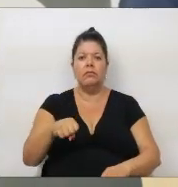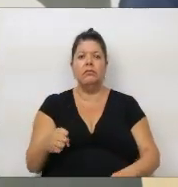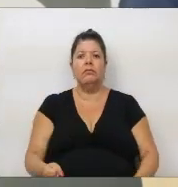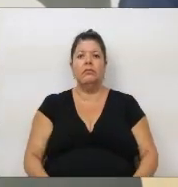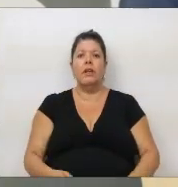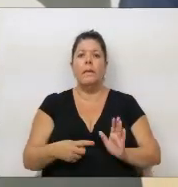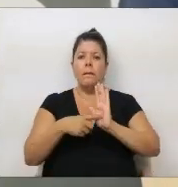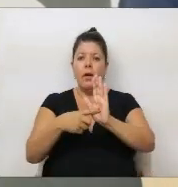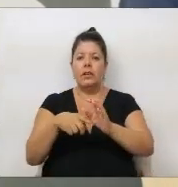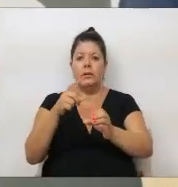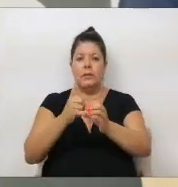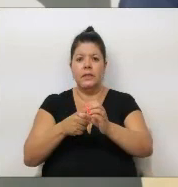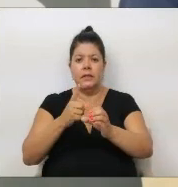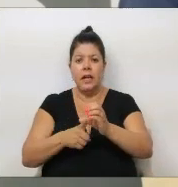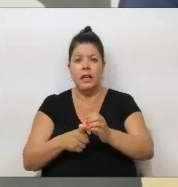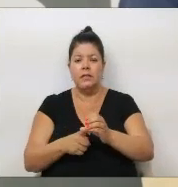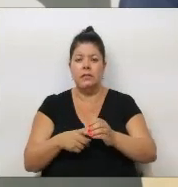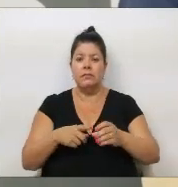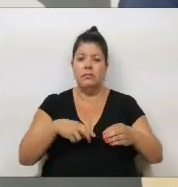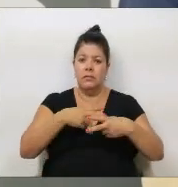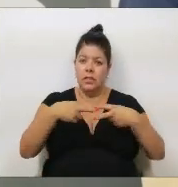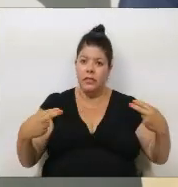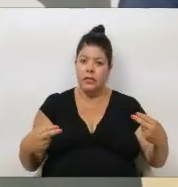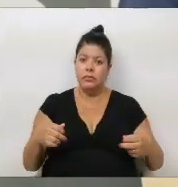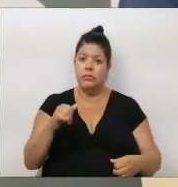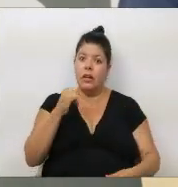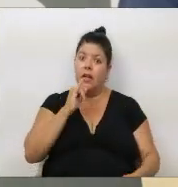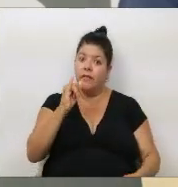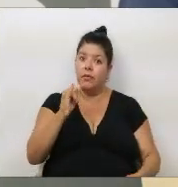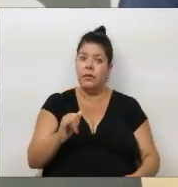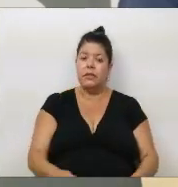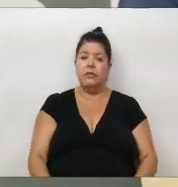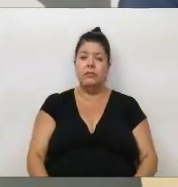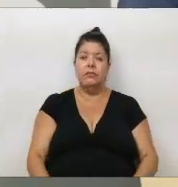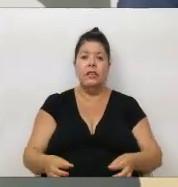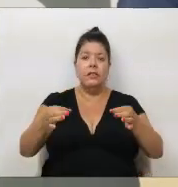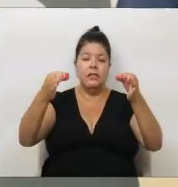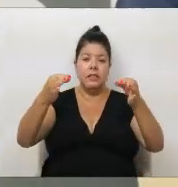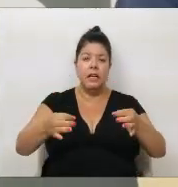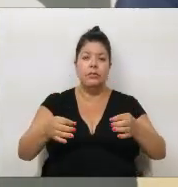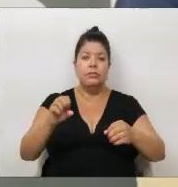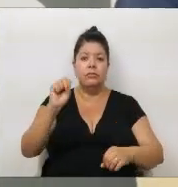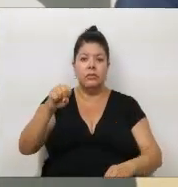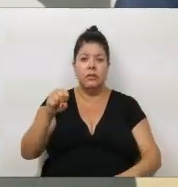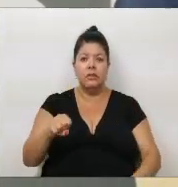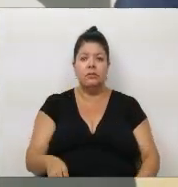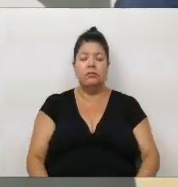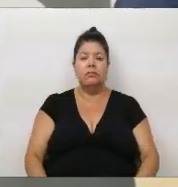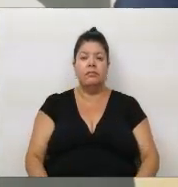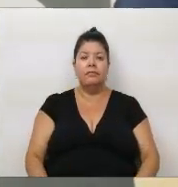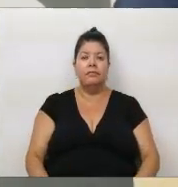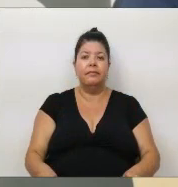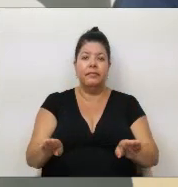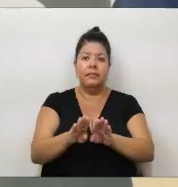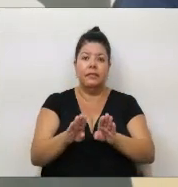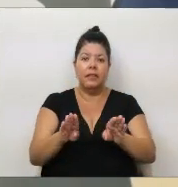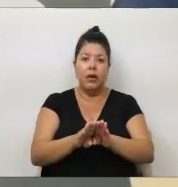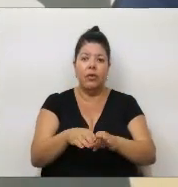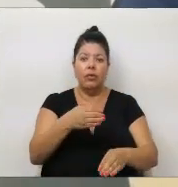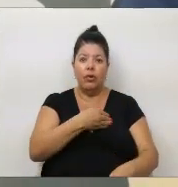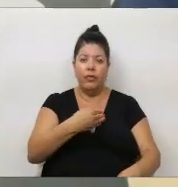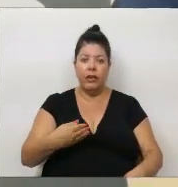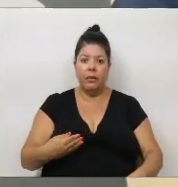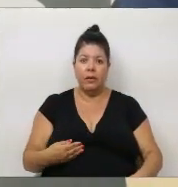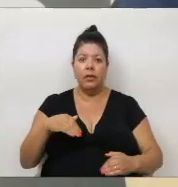para a cidade em serviço e informação. Né? Isso é líquido e certo. Assim, né? Então, a governabilidade